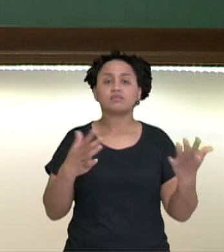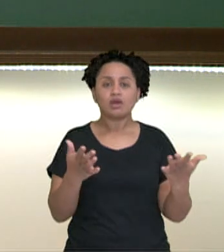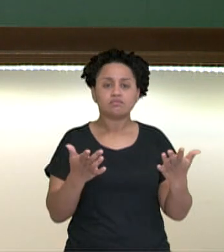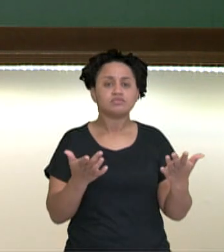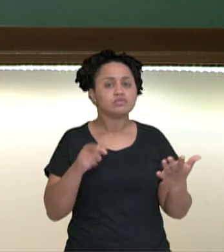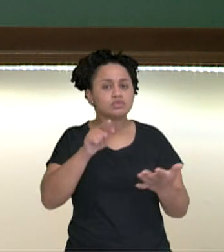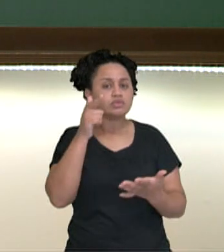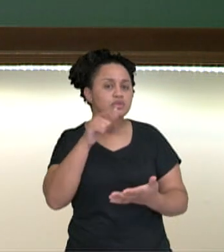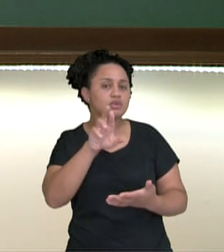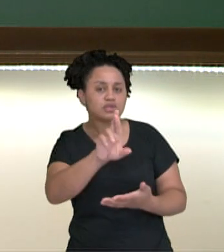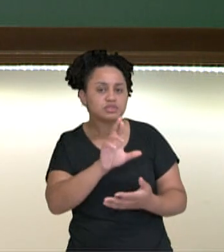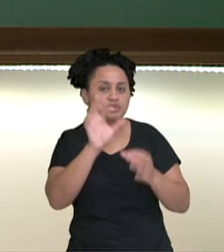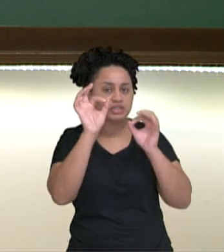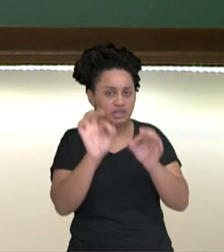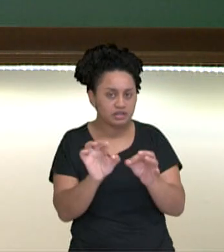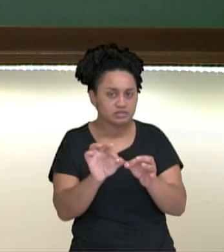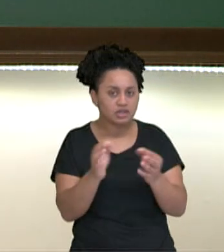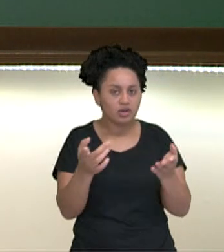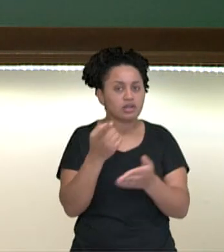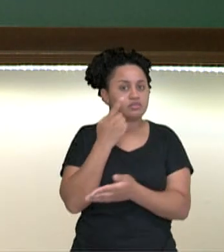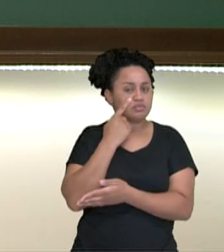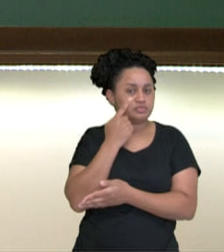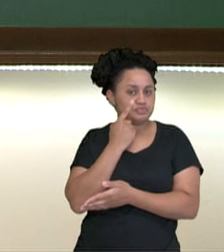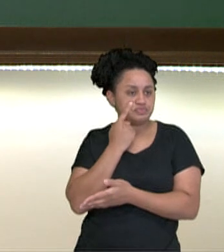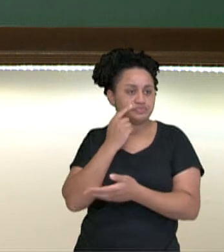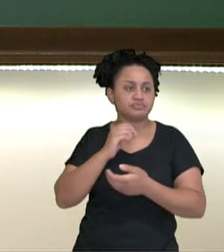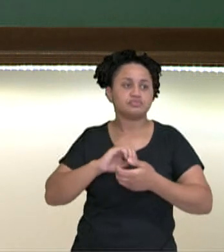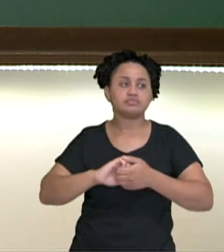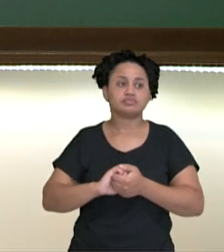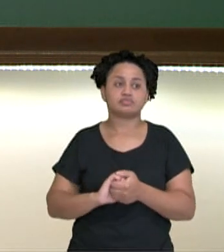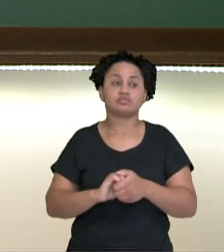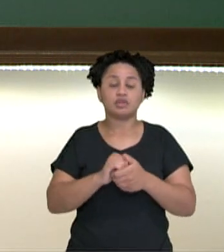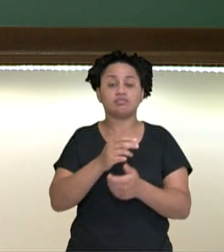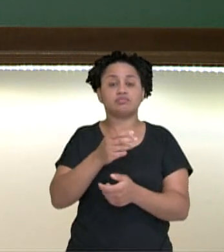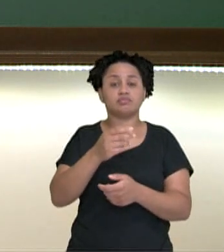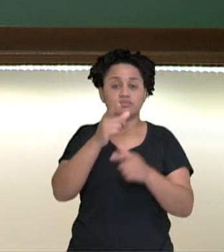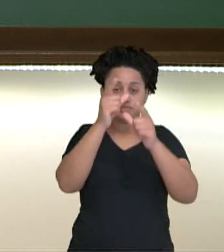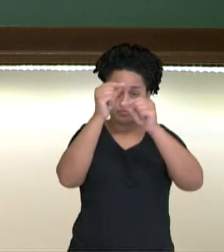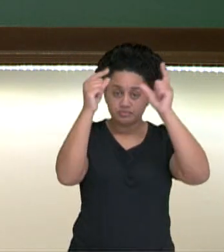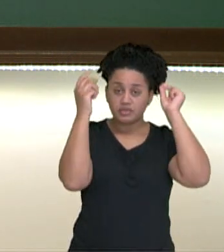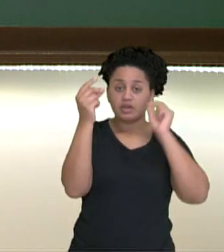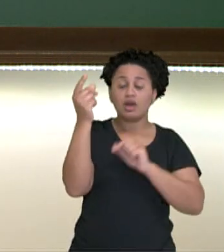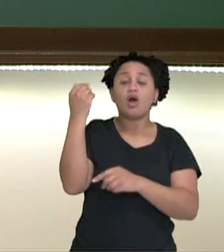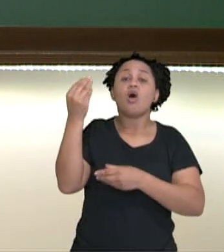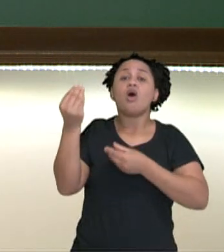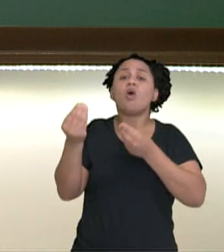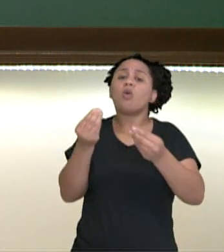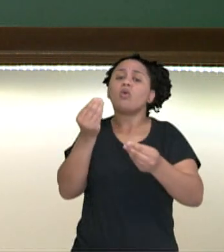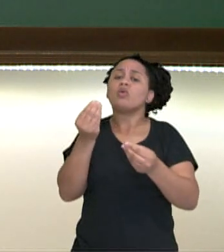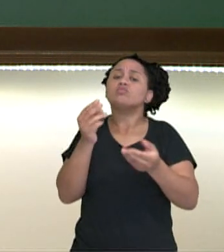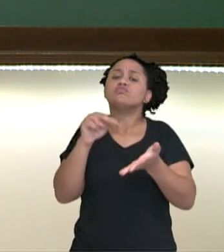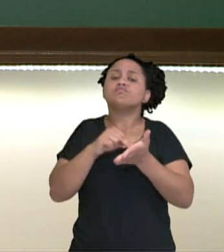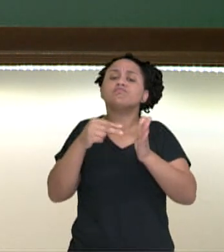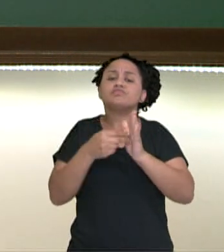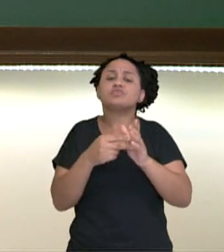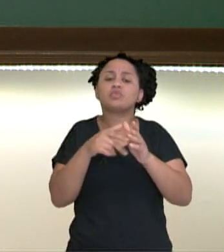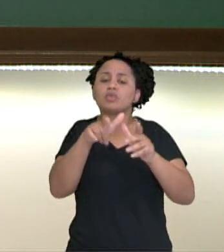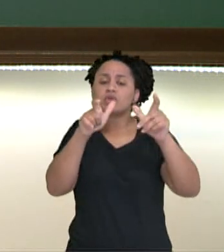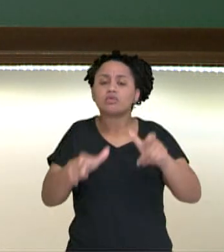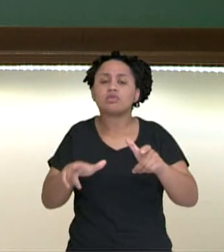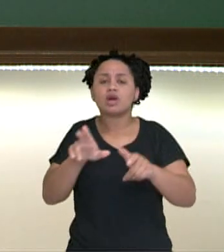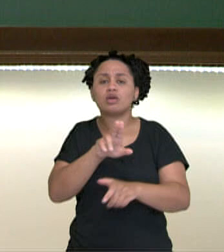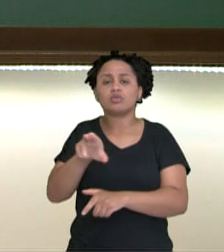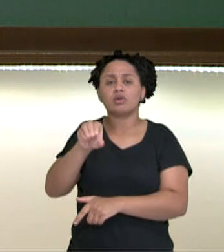Será que você acertou a resposta? Vamos lá? Na Grécia Antiga, como era conhecido o espaço chamado orquestra